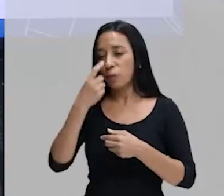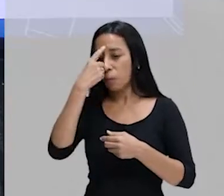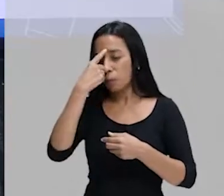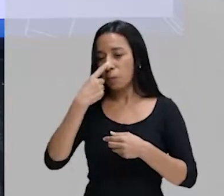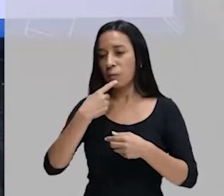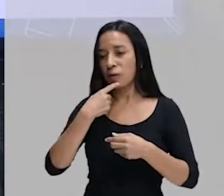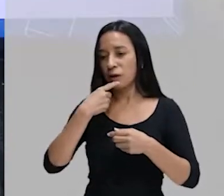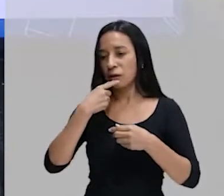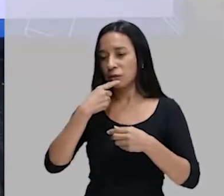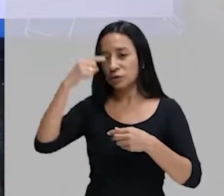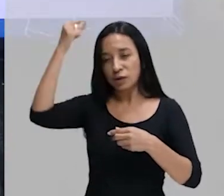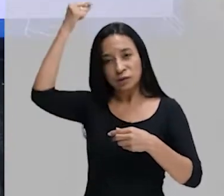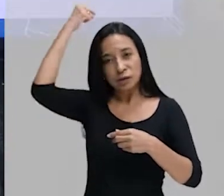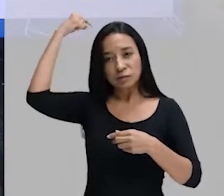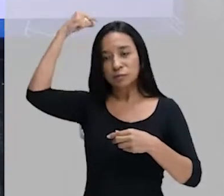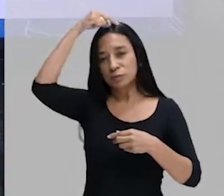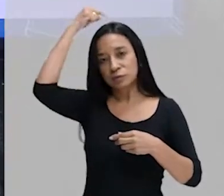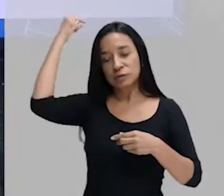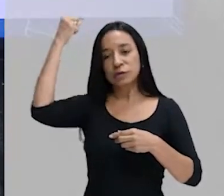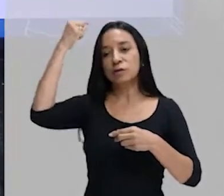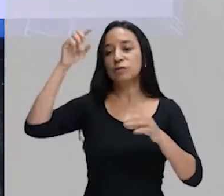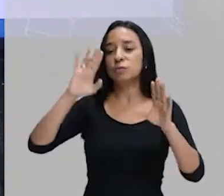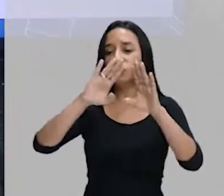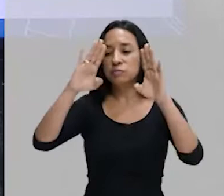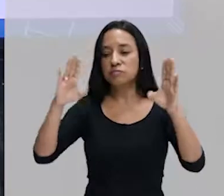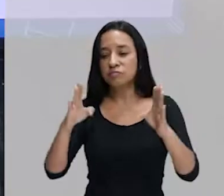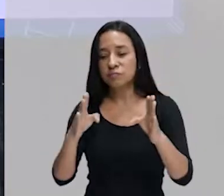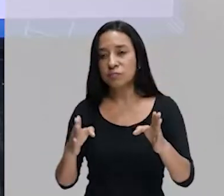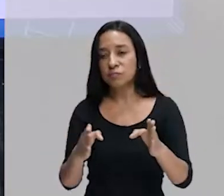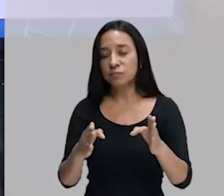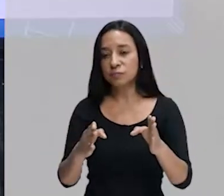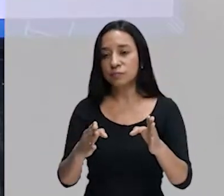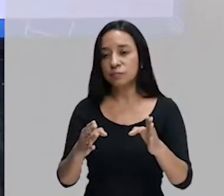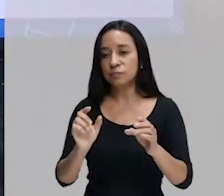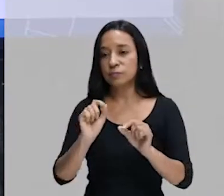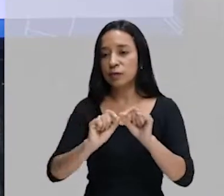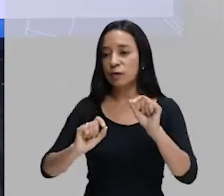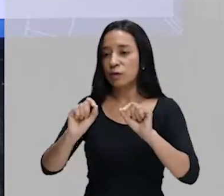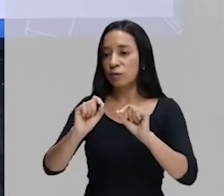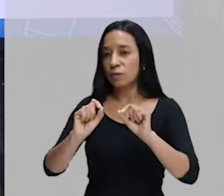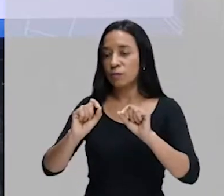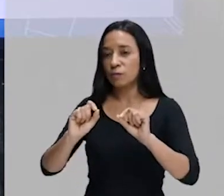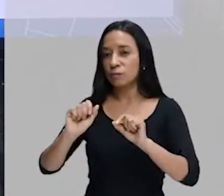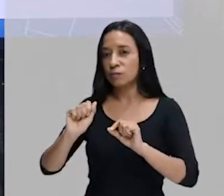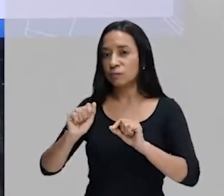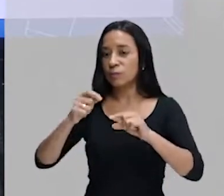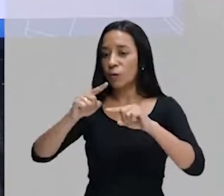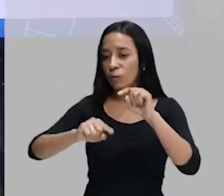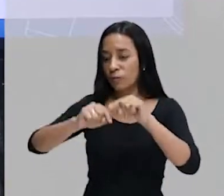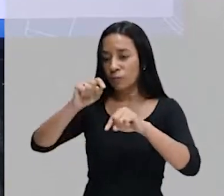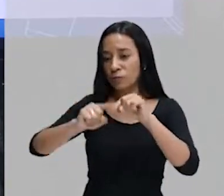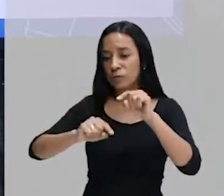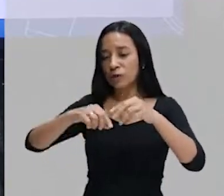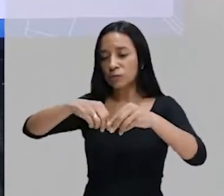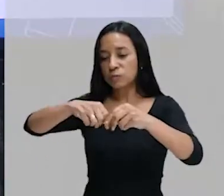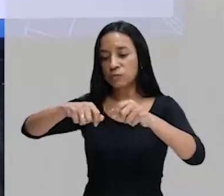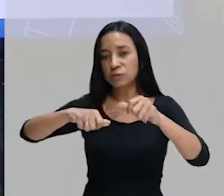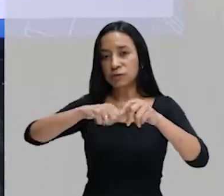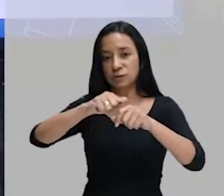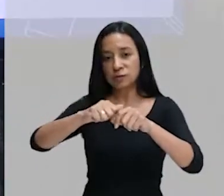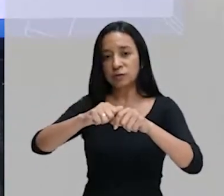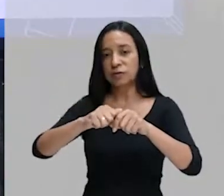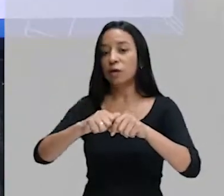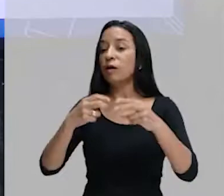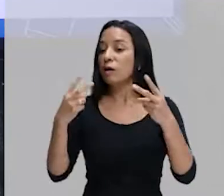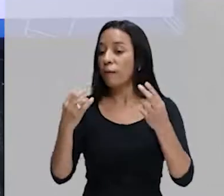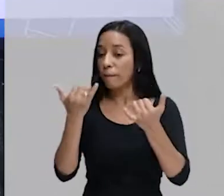imagens, vasos, tá? Então, é um artesanato de cerâmica. A alfareria também é